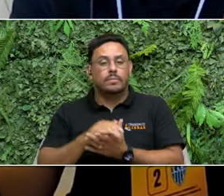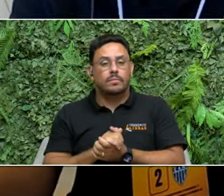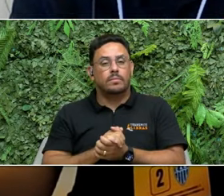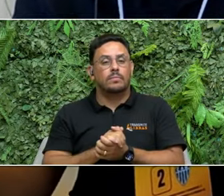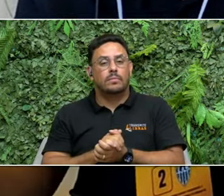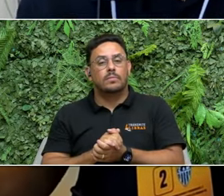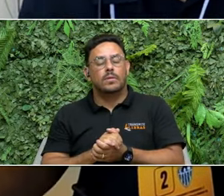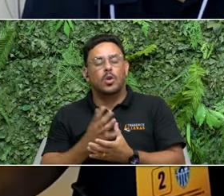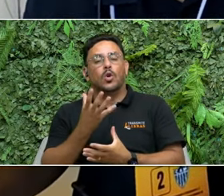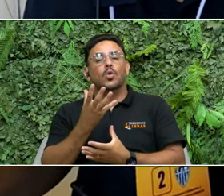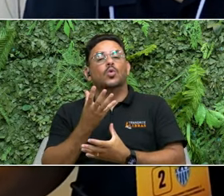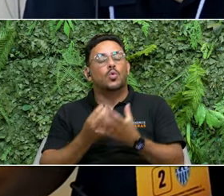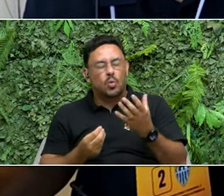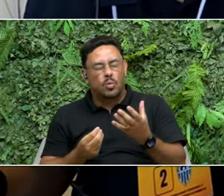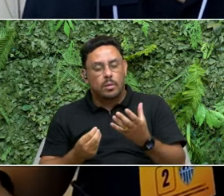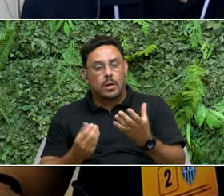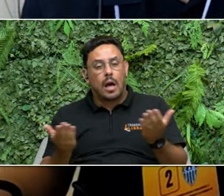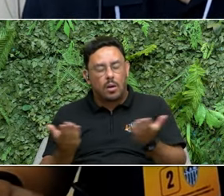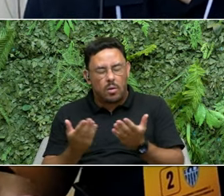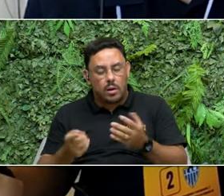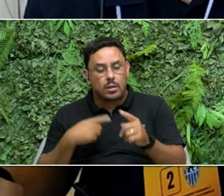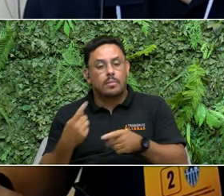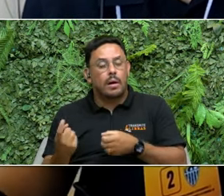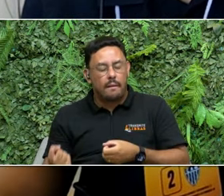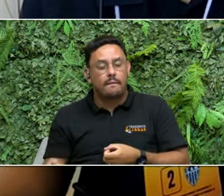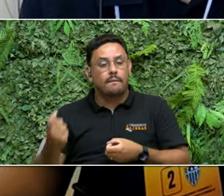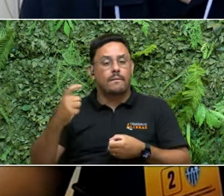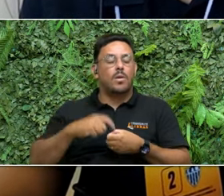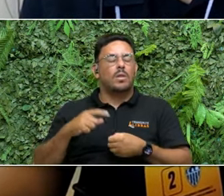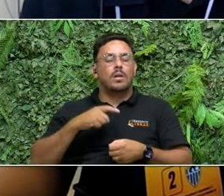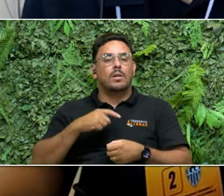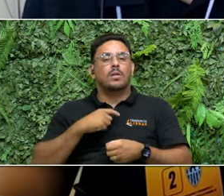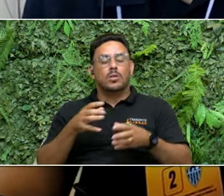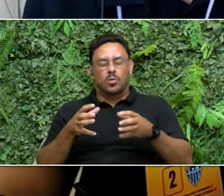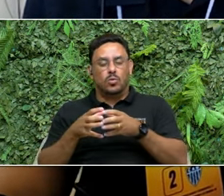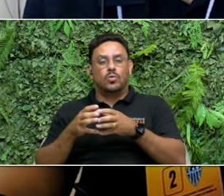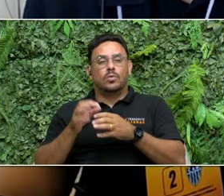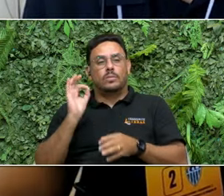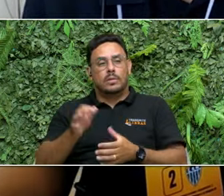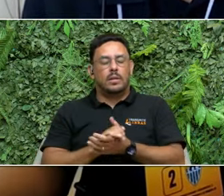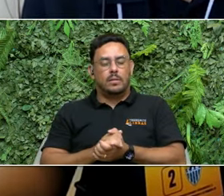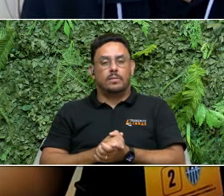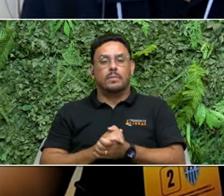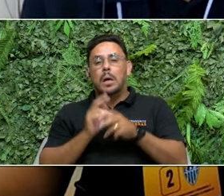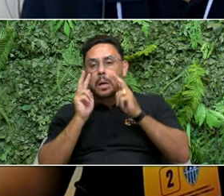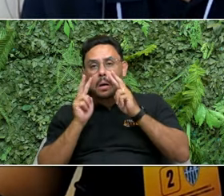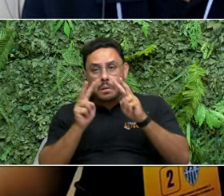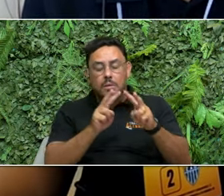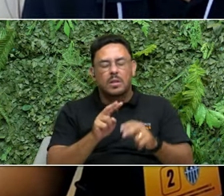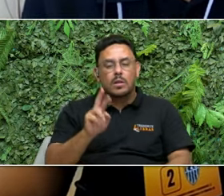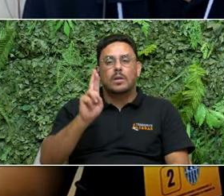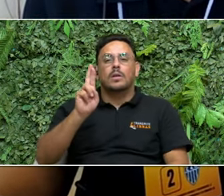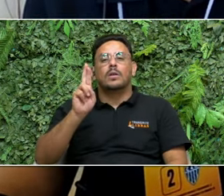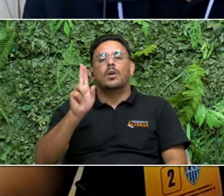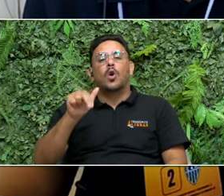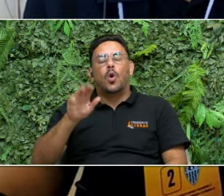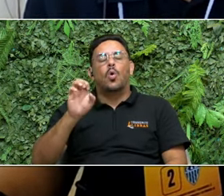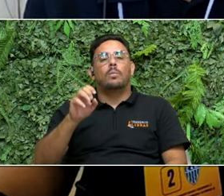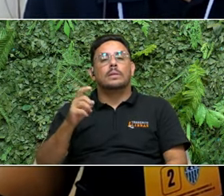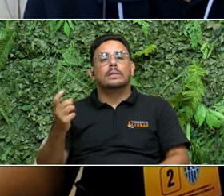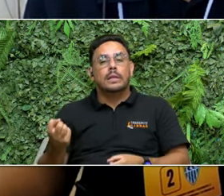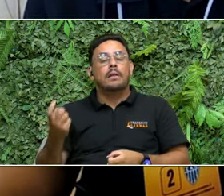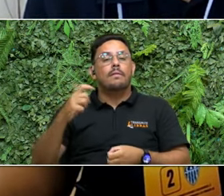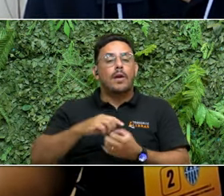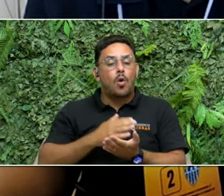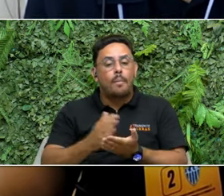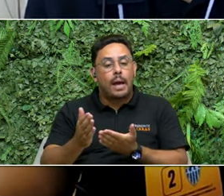sumir para para um intervalo agora para Quando a gente voltar a gente já ter o time hein Tá agora observa se o Rubens vem pro pro jogo